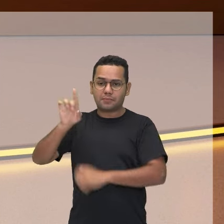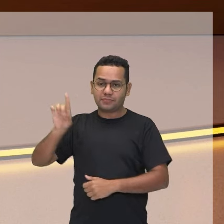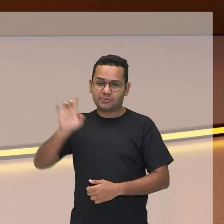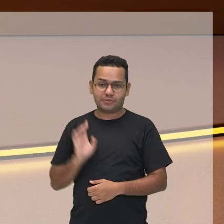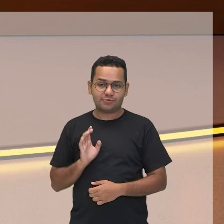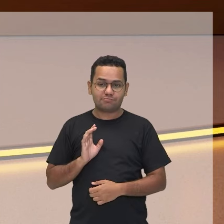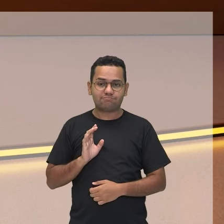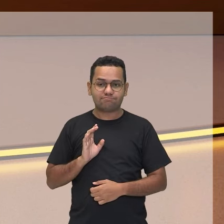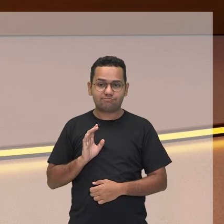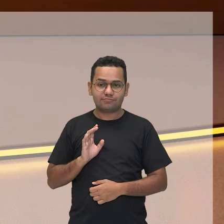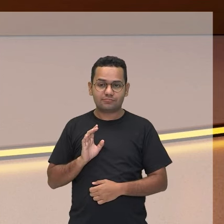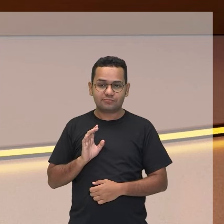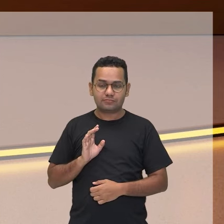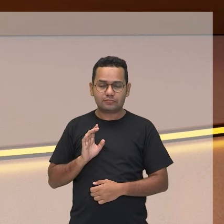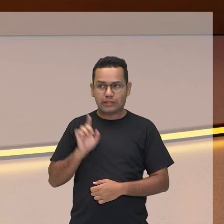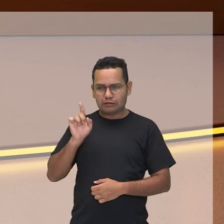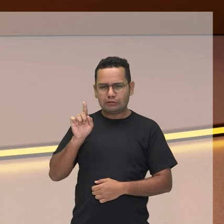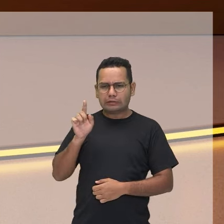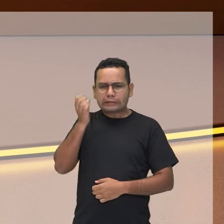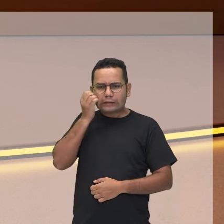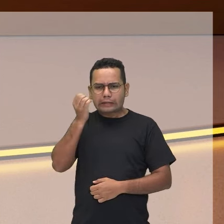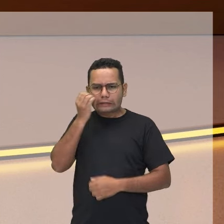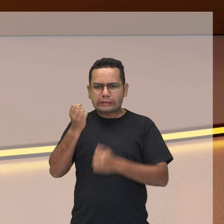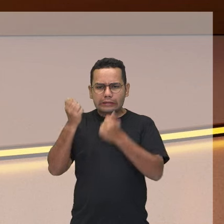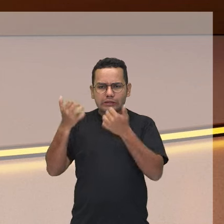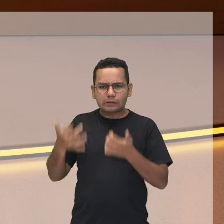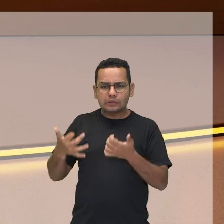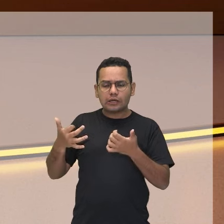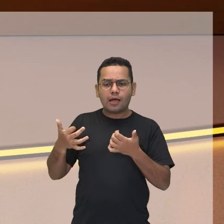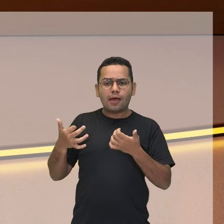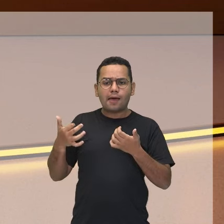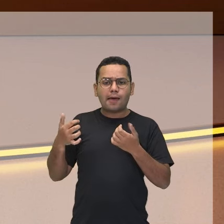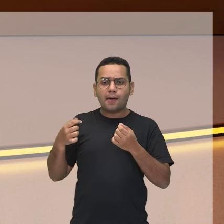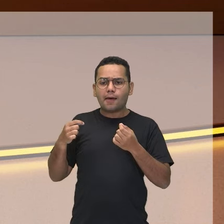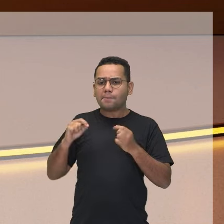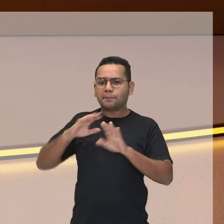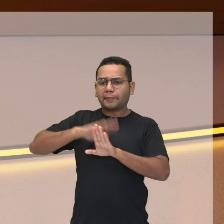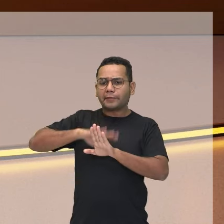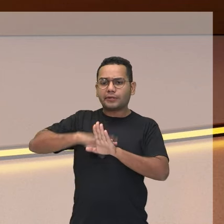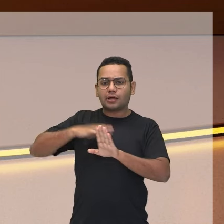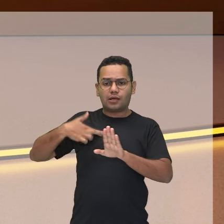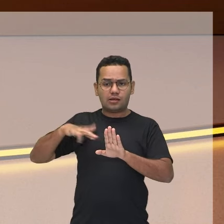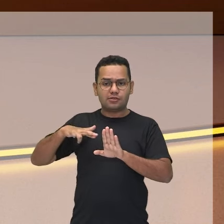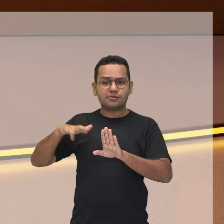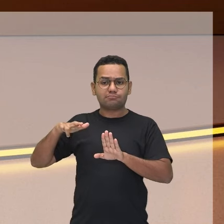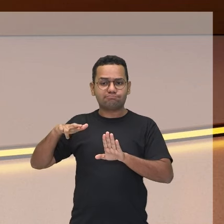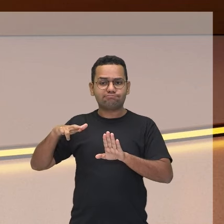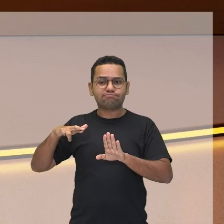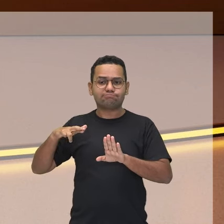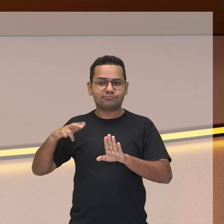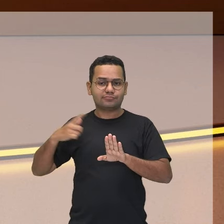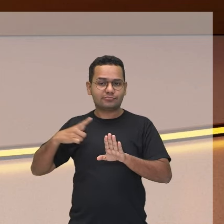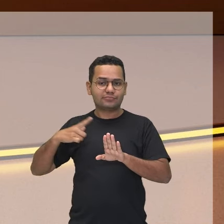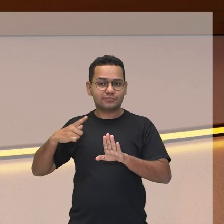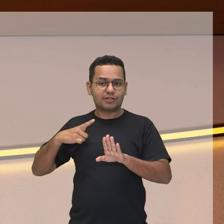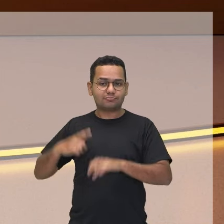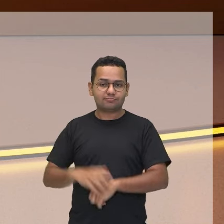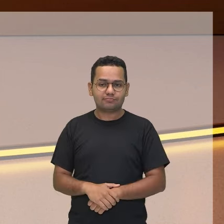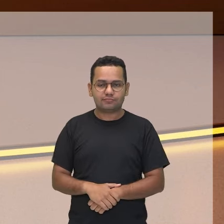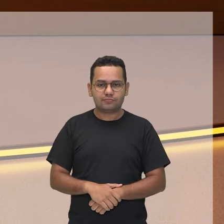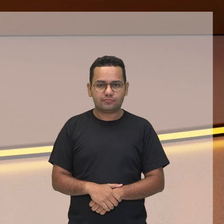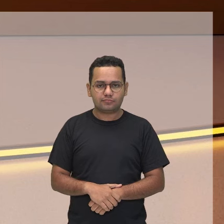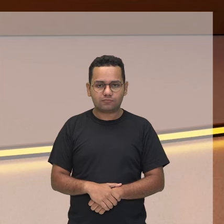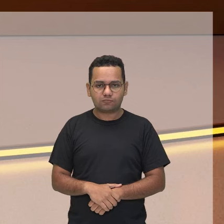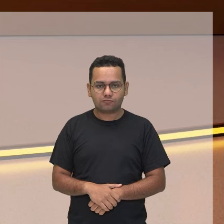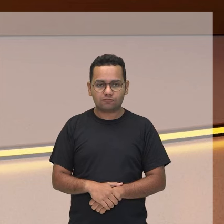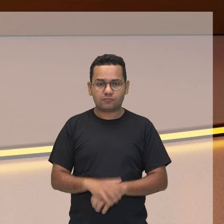conhecimento teológico, também conhecido como conhecimento religioso. Essa ideia, né,